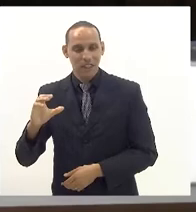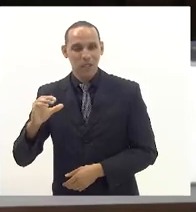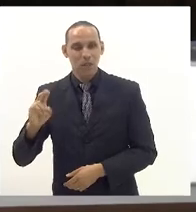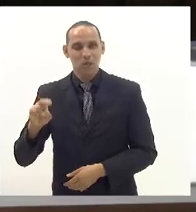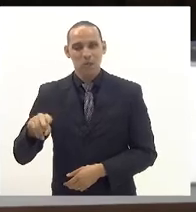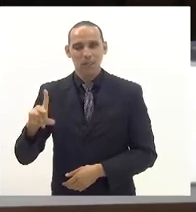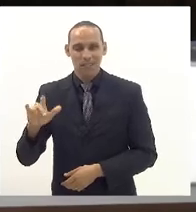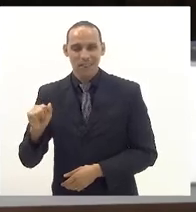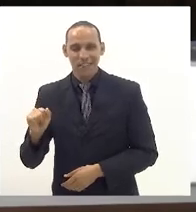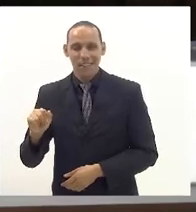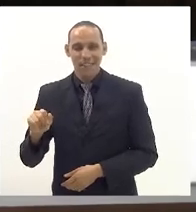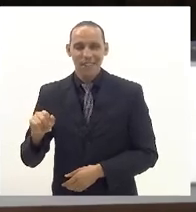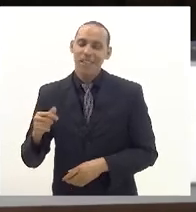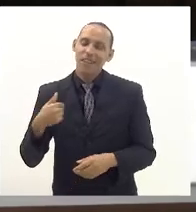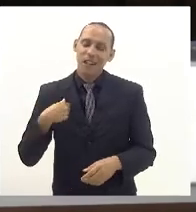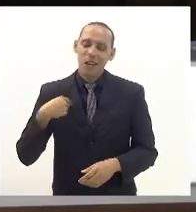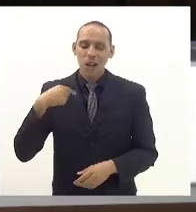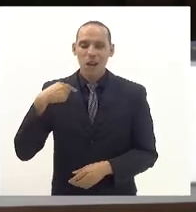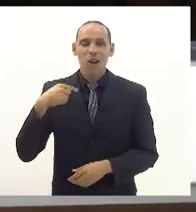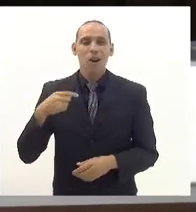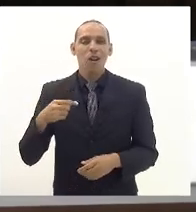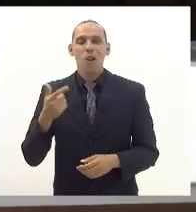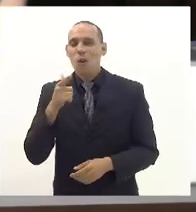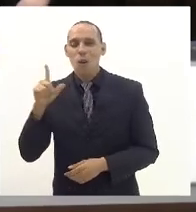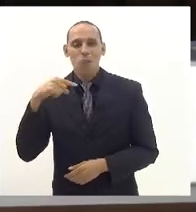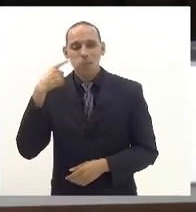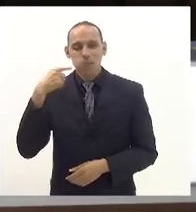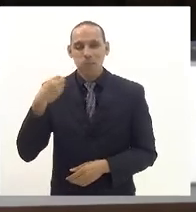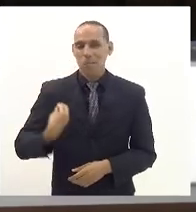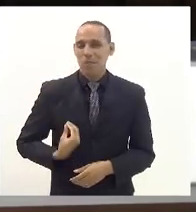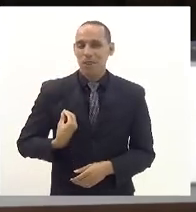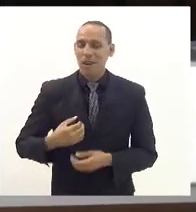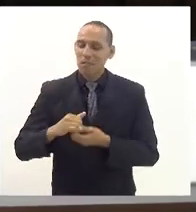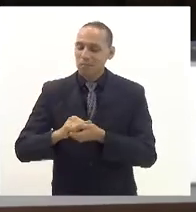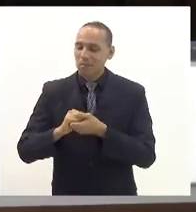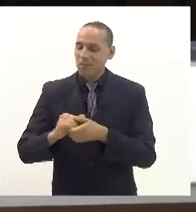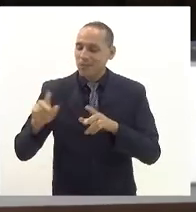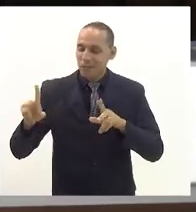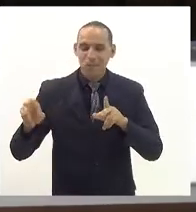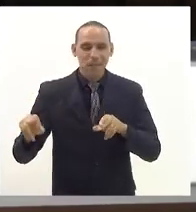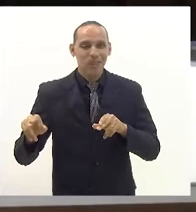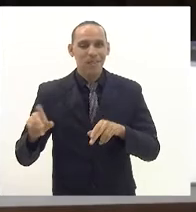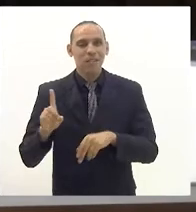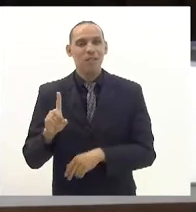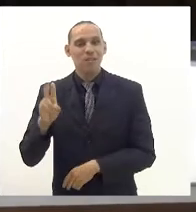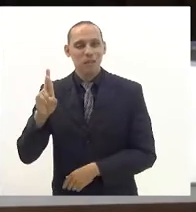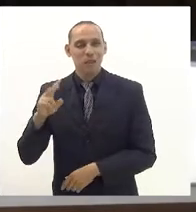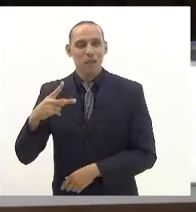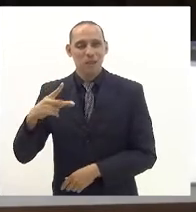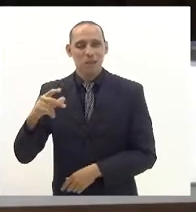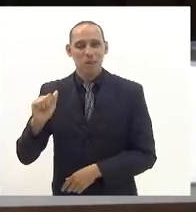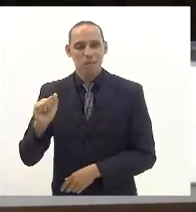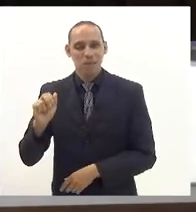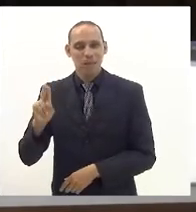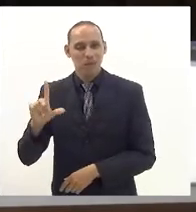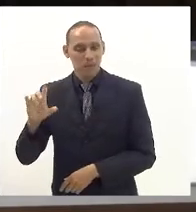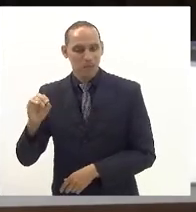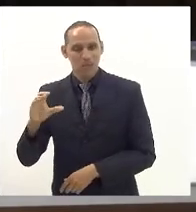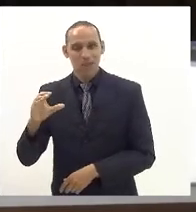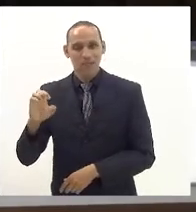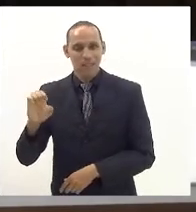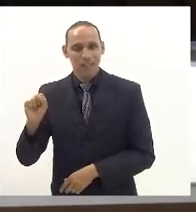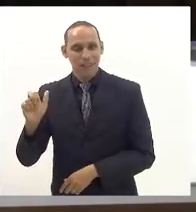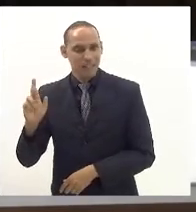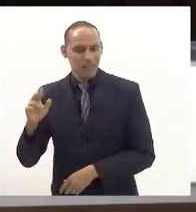todos os colegas advogados aqui presente Doutor Paulo César com quem eu tive a oportunidade de